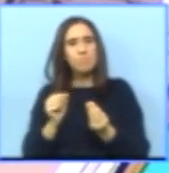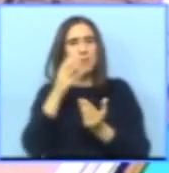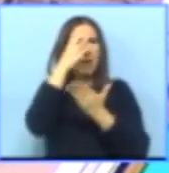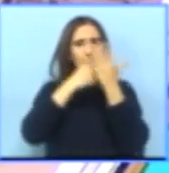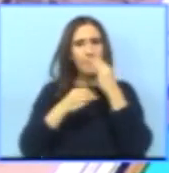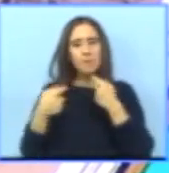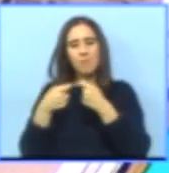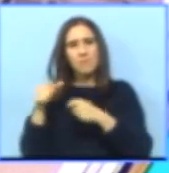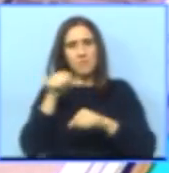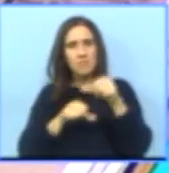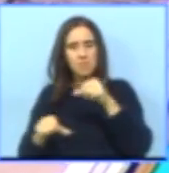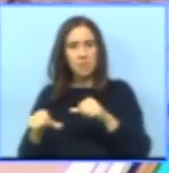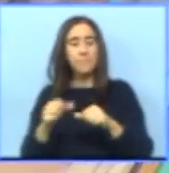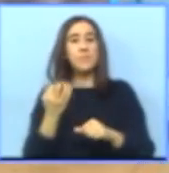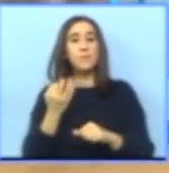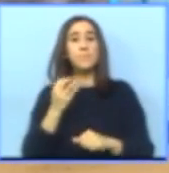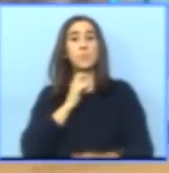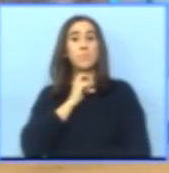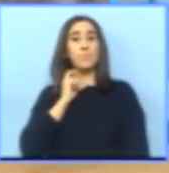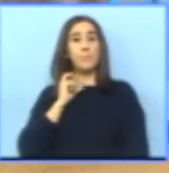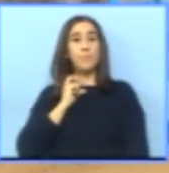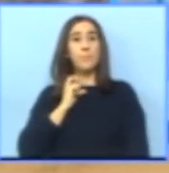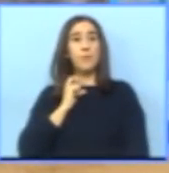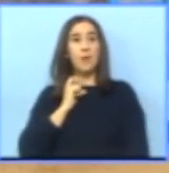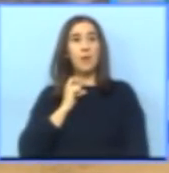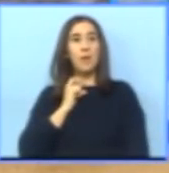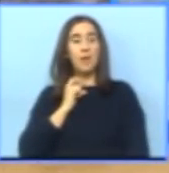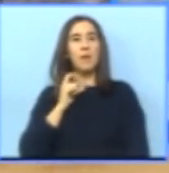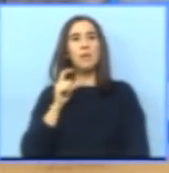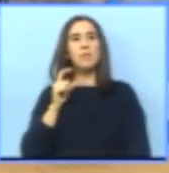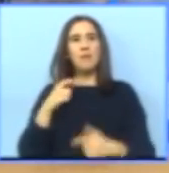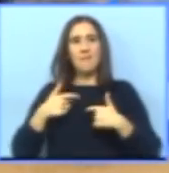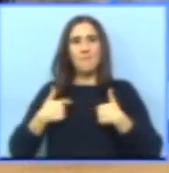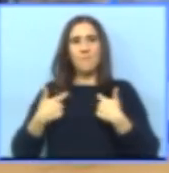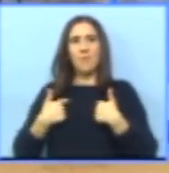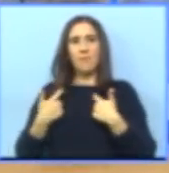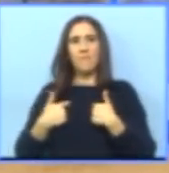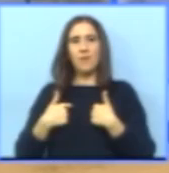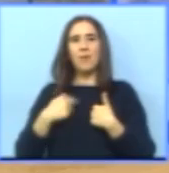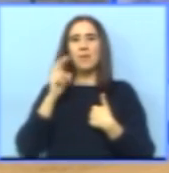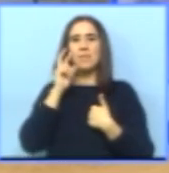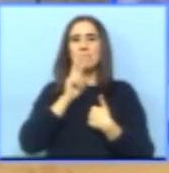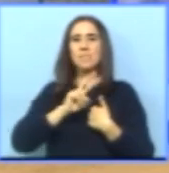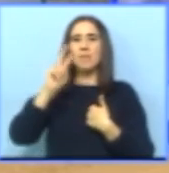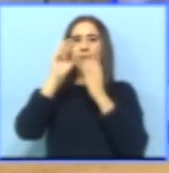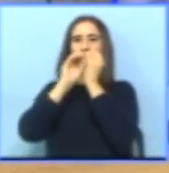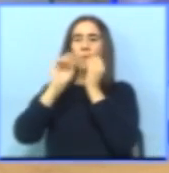praticar física. E, em particular, o padre que está a olhar pelo telescópio, dirigindo a vista para o céu,